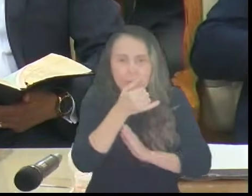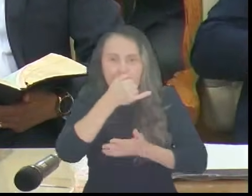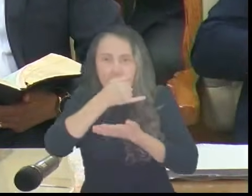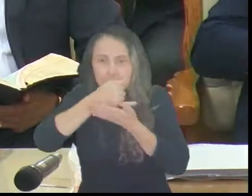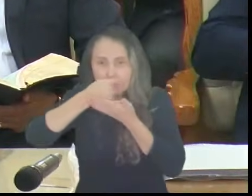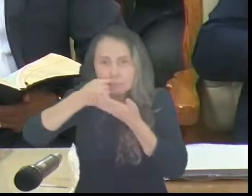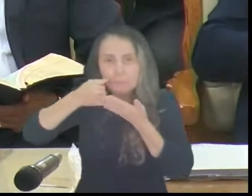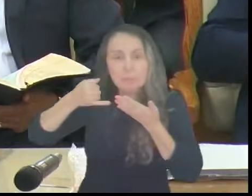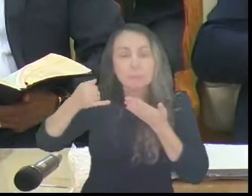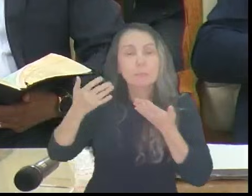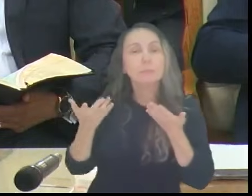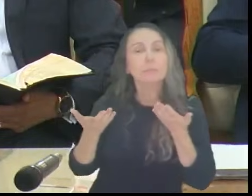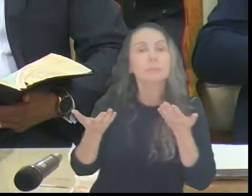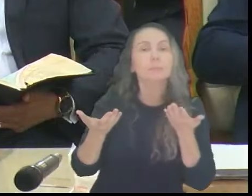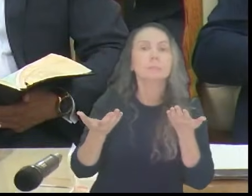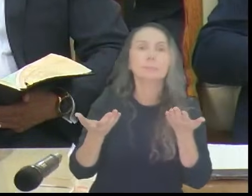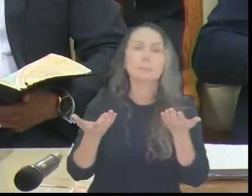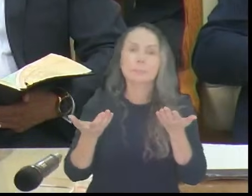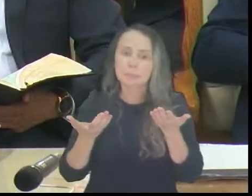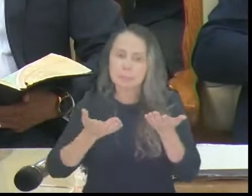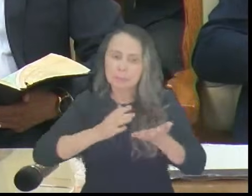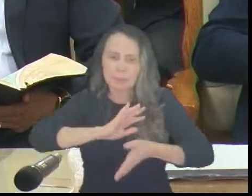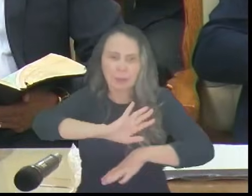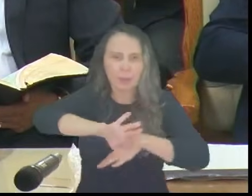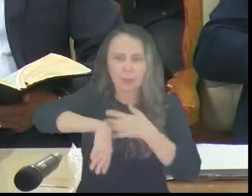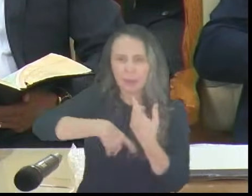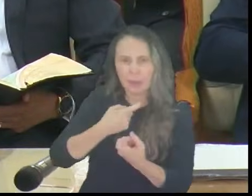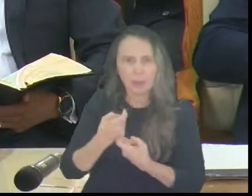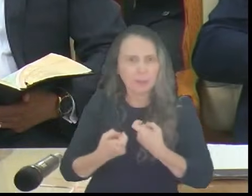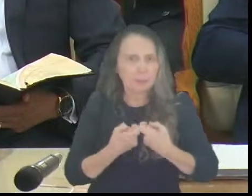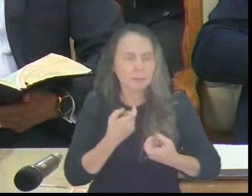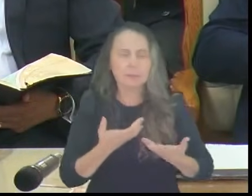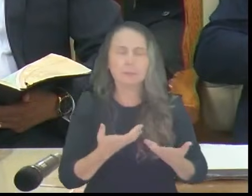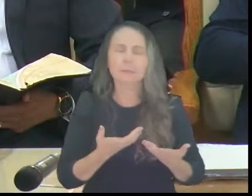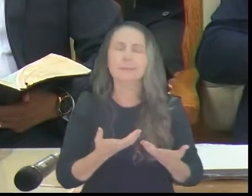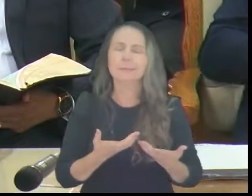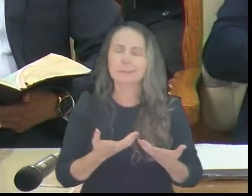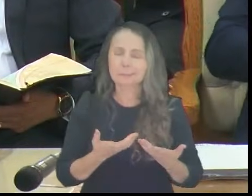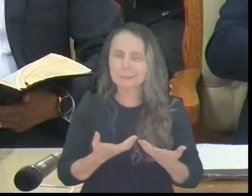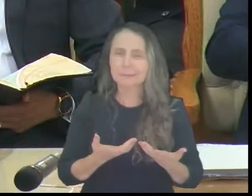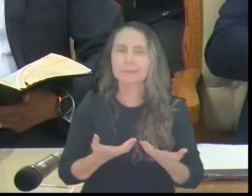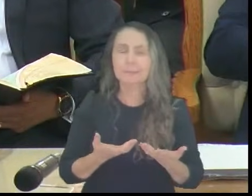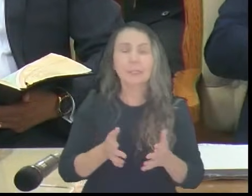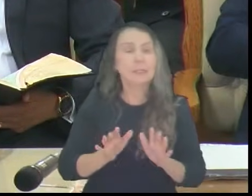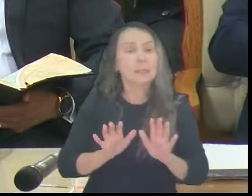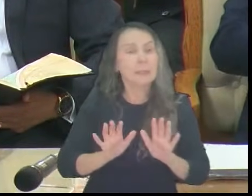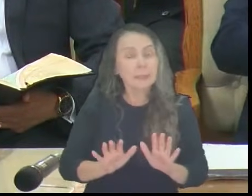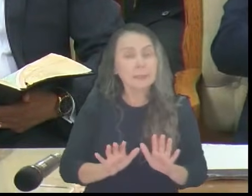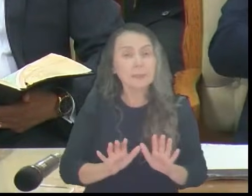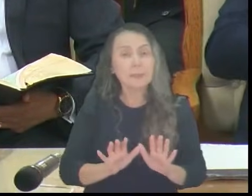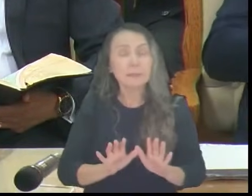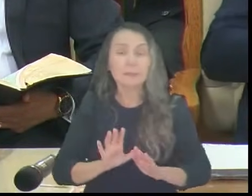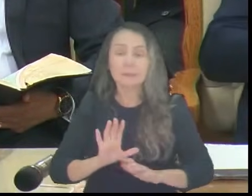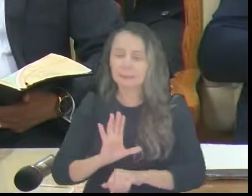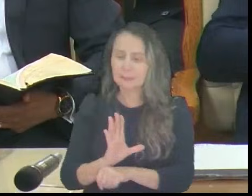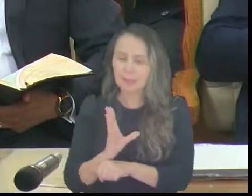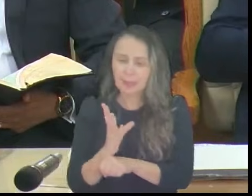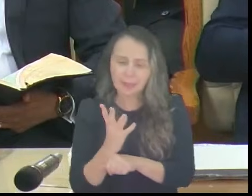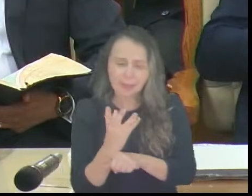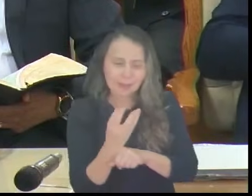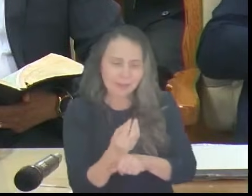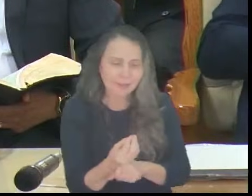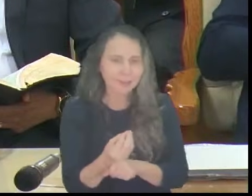ela fosse uma pervertida, né? Glória a Deus. Mas a igreja de Deus não